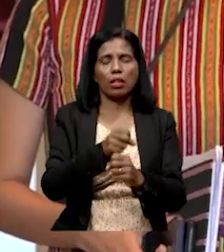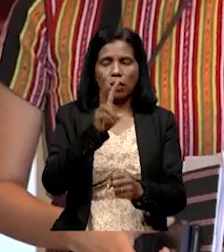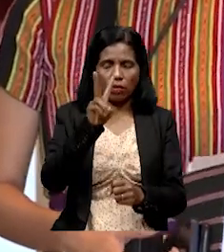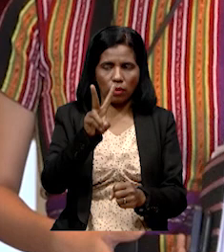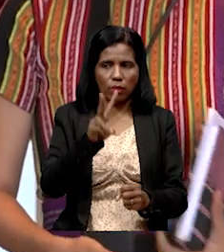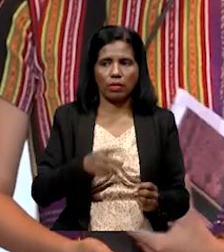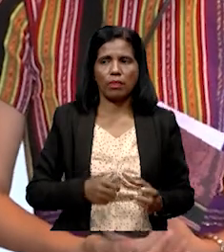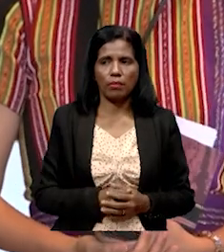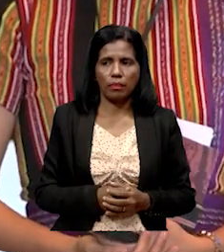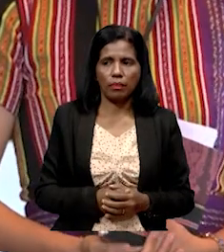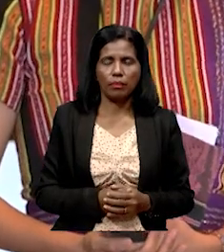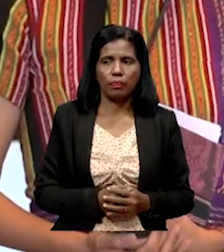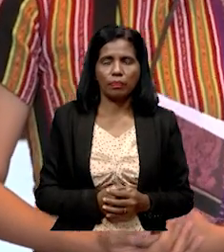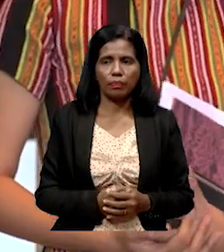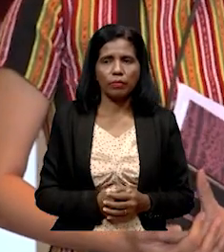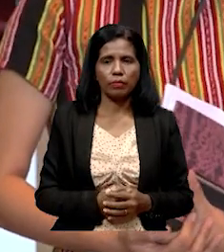maka